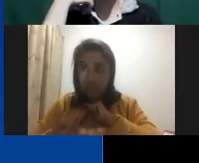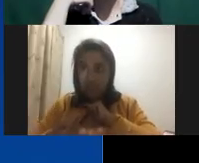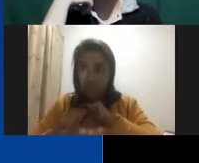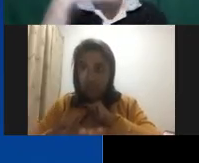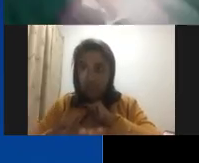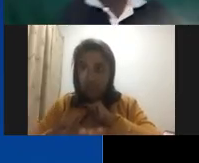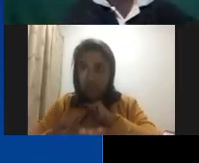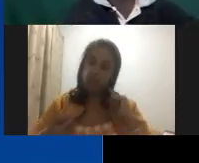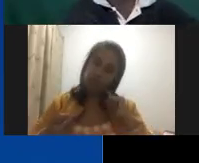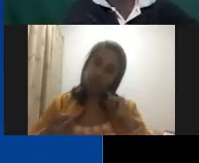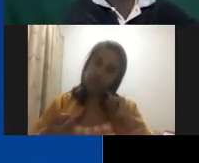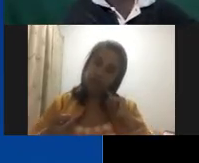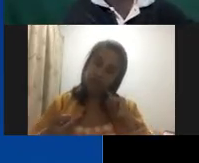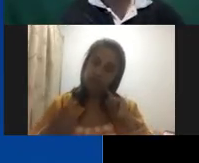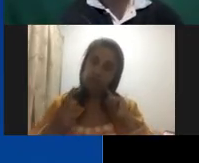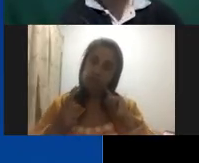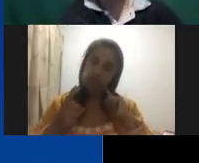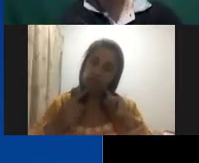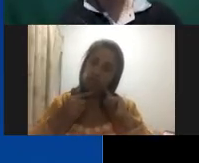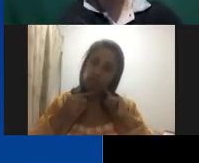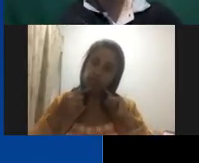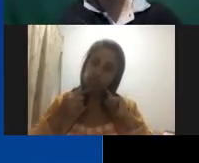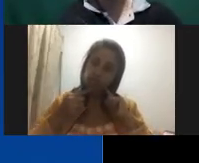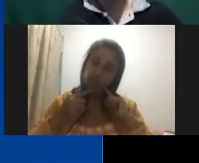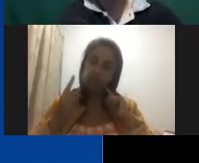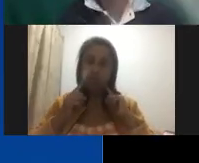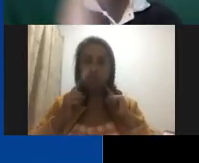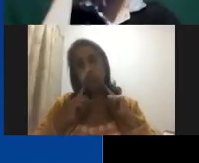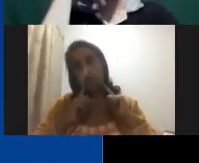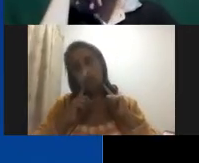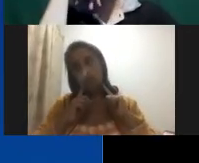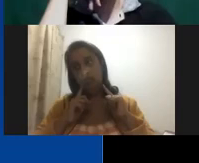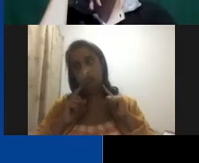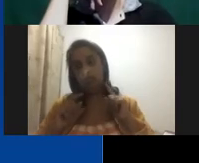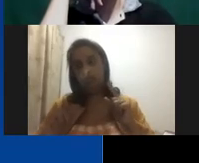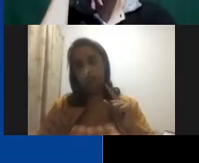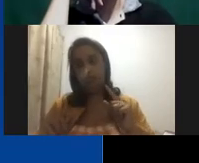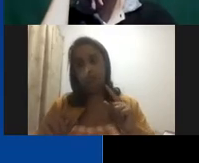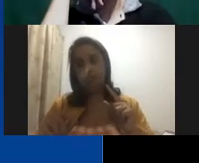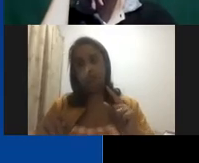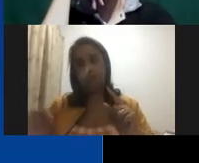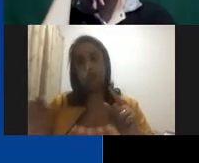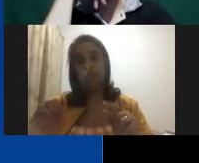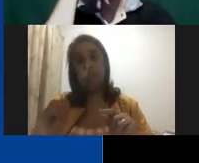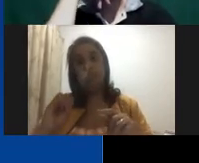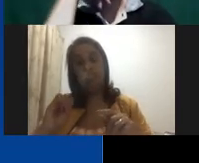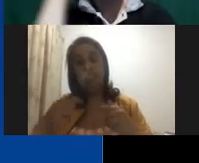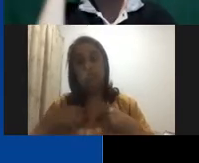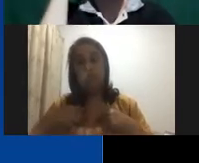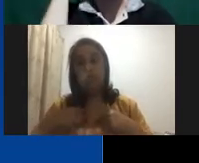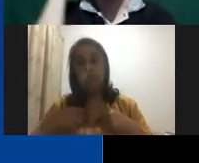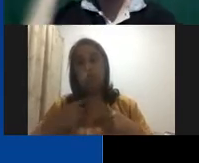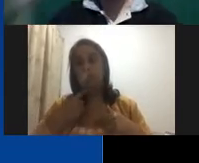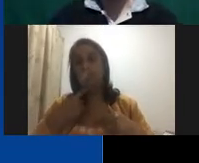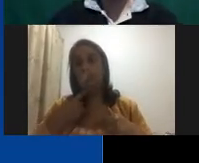nosso pescoço para o mesmo lado da sua contração. Então, se eu estou inclinando meu pescoço para a direita, eu estou contraindo meu trapézio